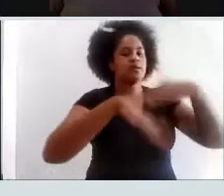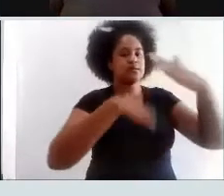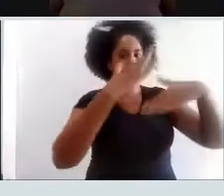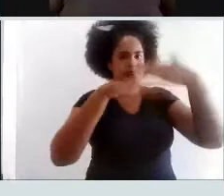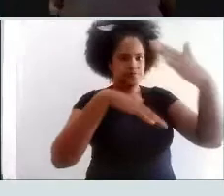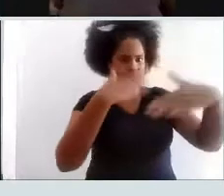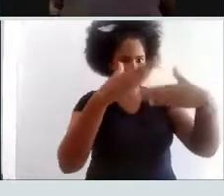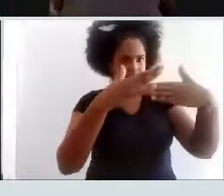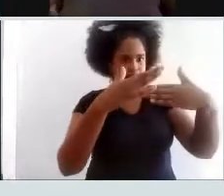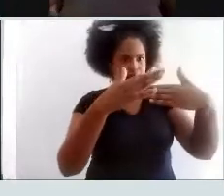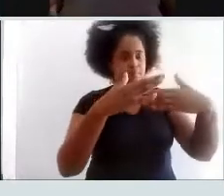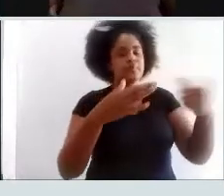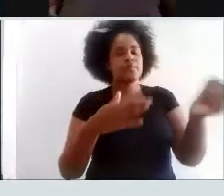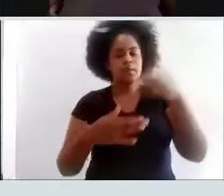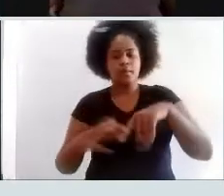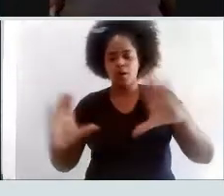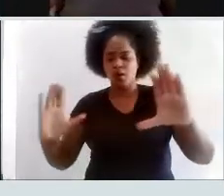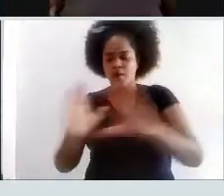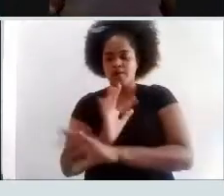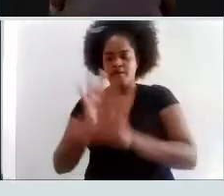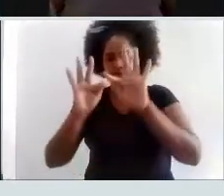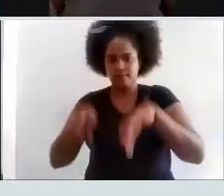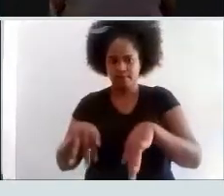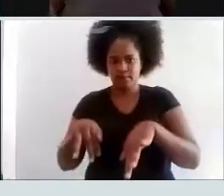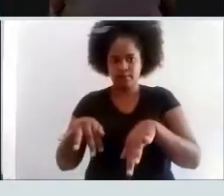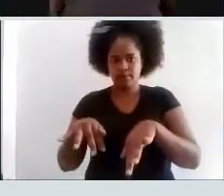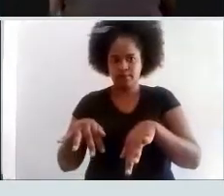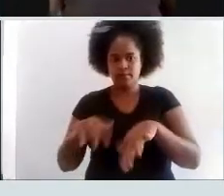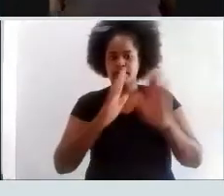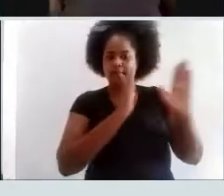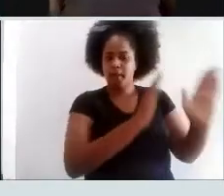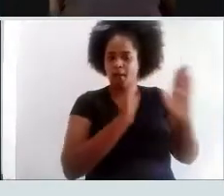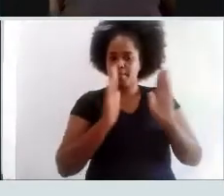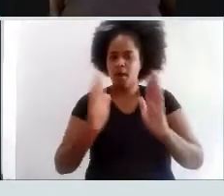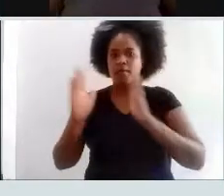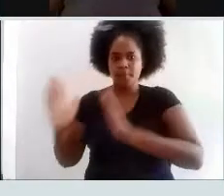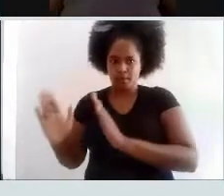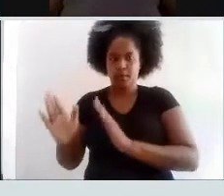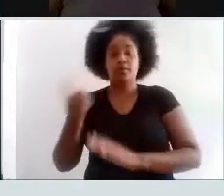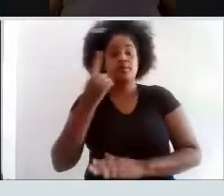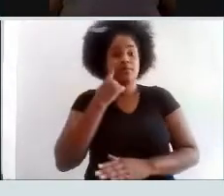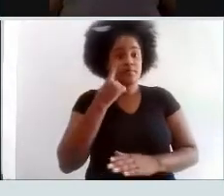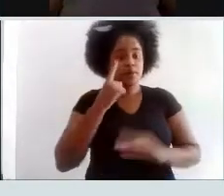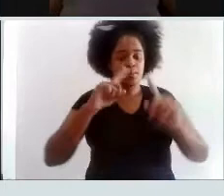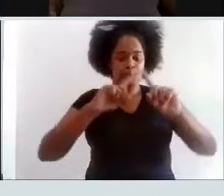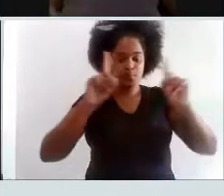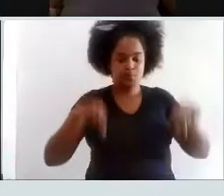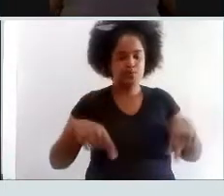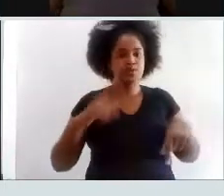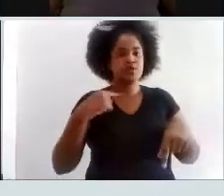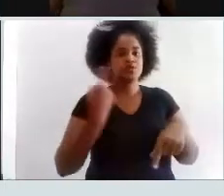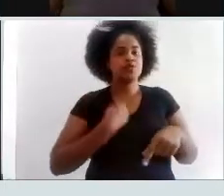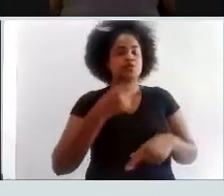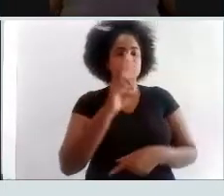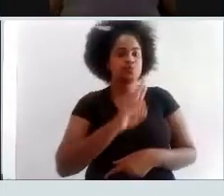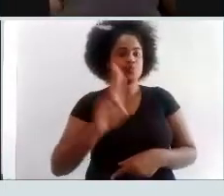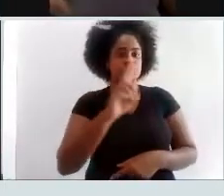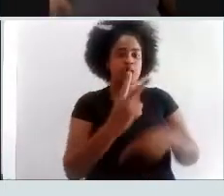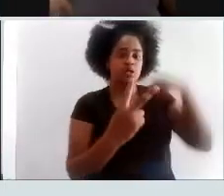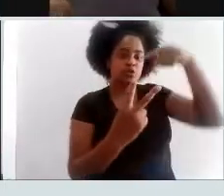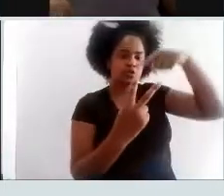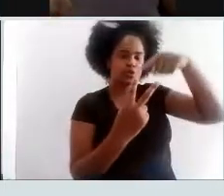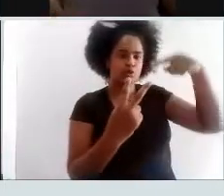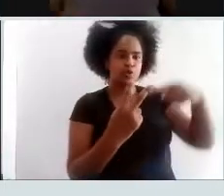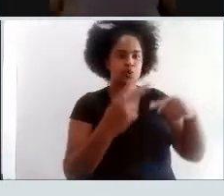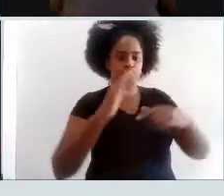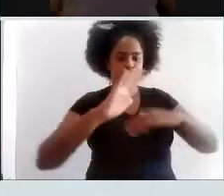desenvolvimento e conclusão. Aqui, né, no nosso projeto, a gente vai trabalhar com a ideia de desenvolvimento 1 e